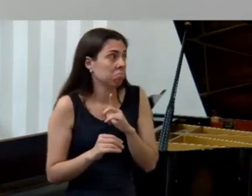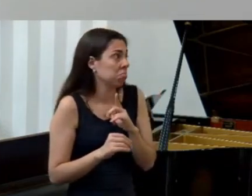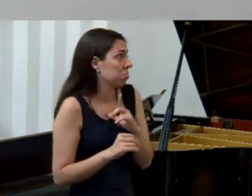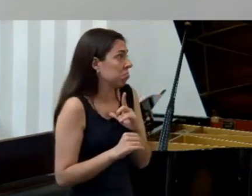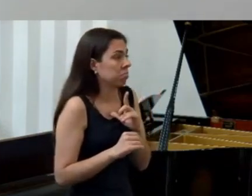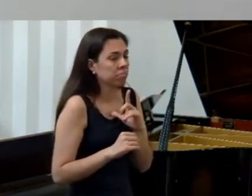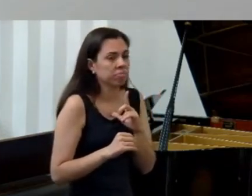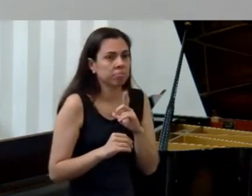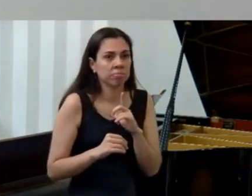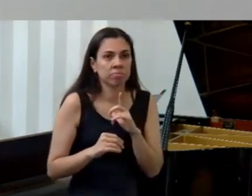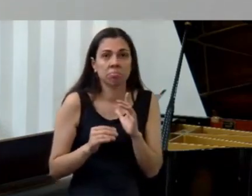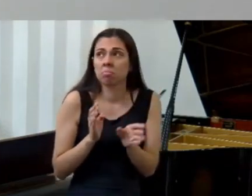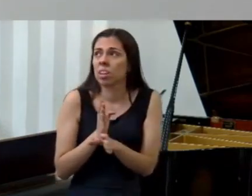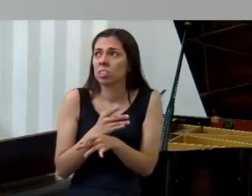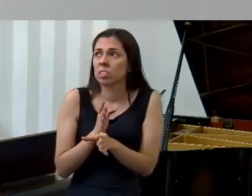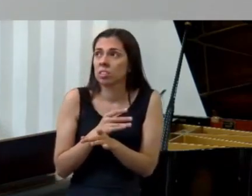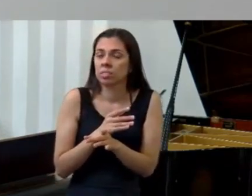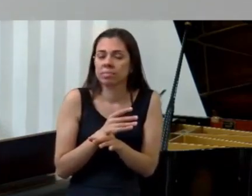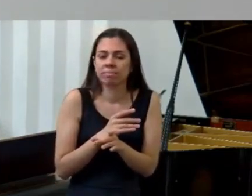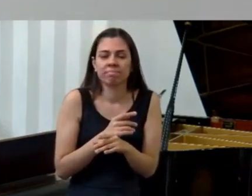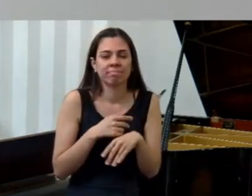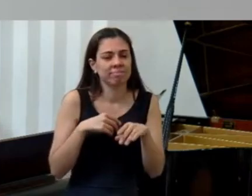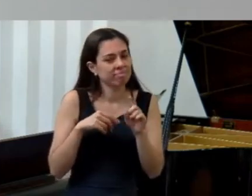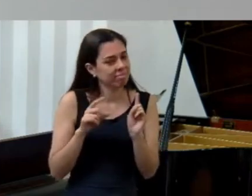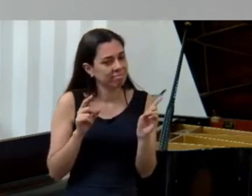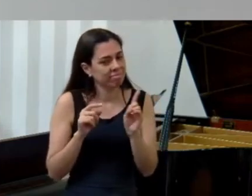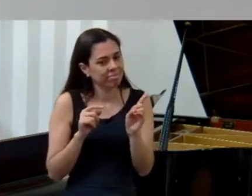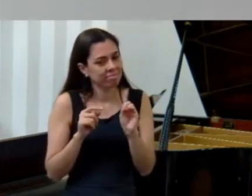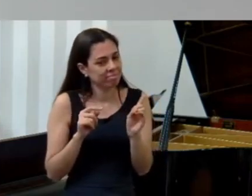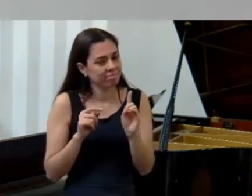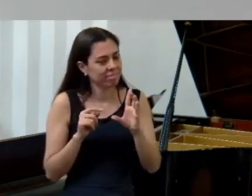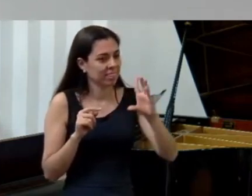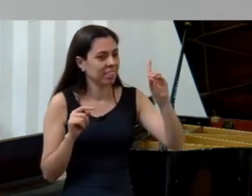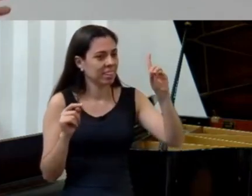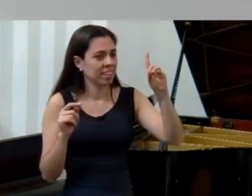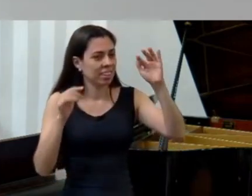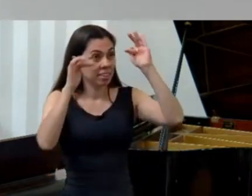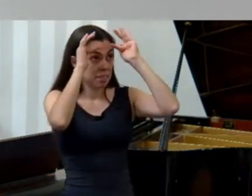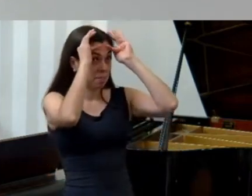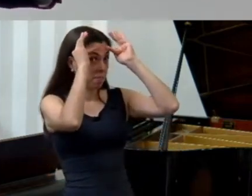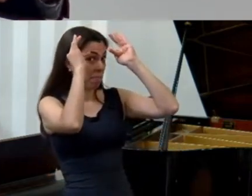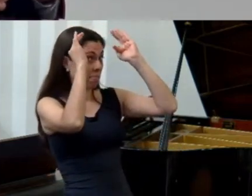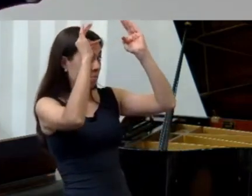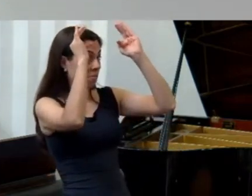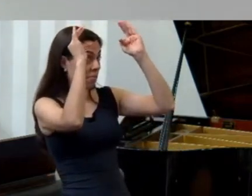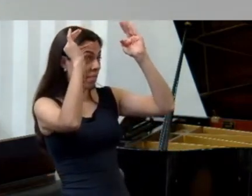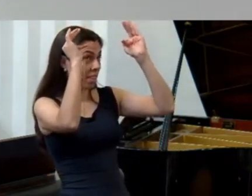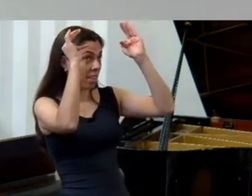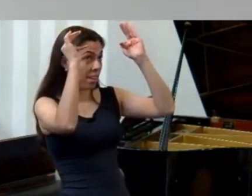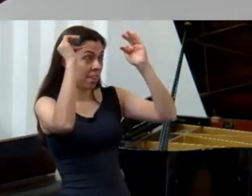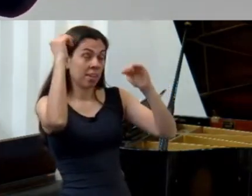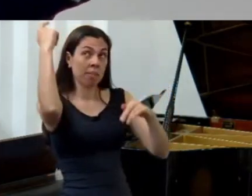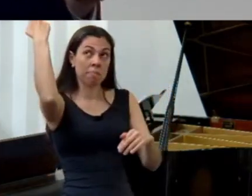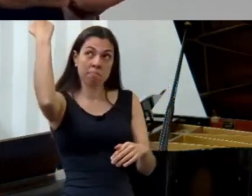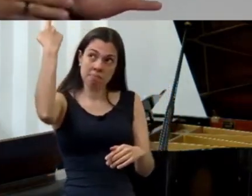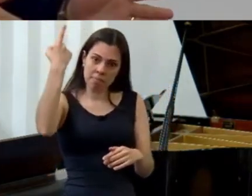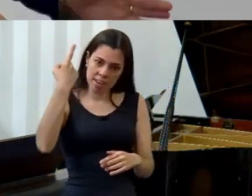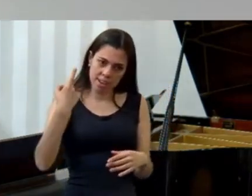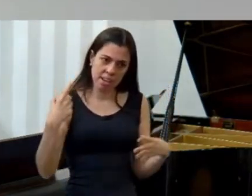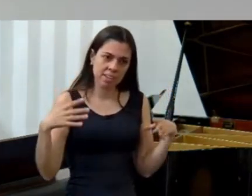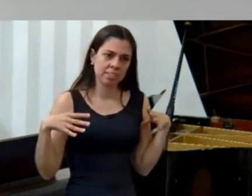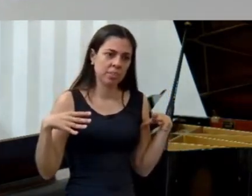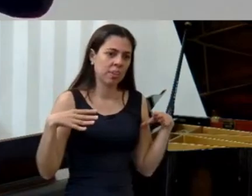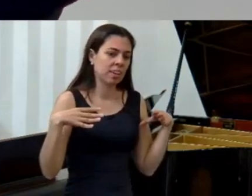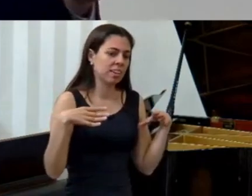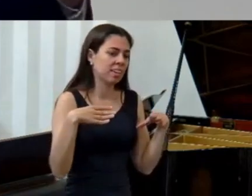precisamos lembrar que servimos a um Deus fiel, que manda um anjo para alimentar